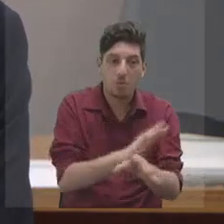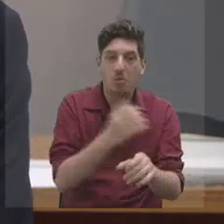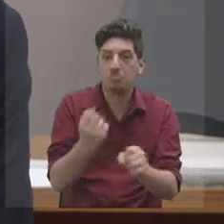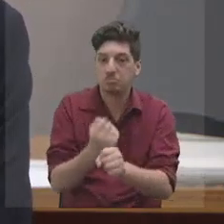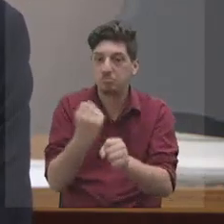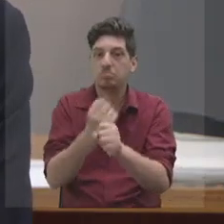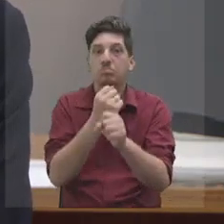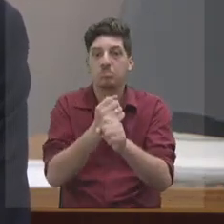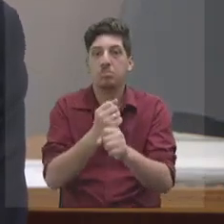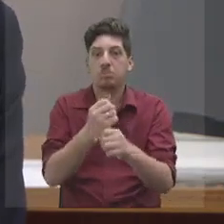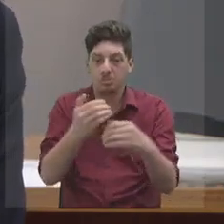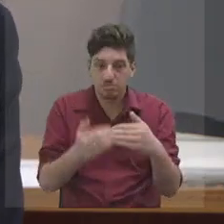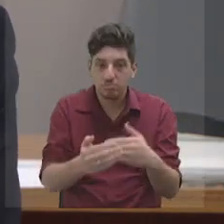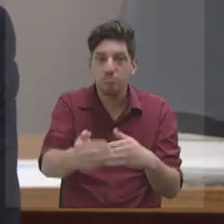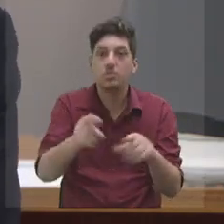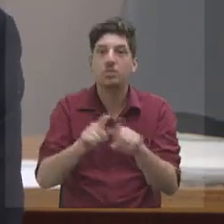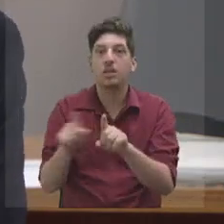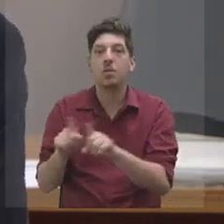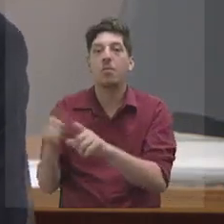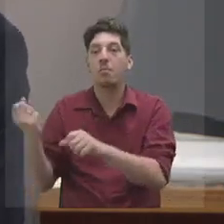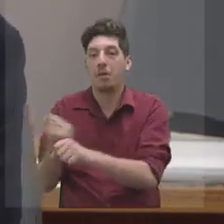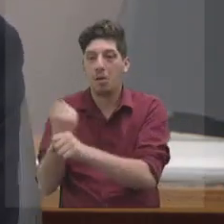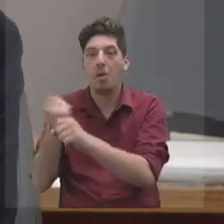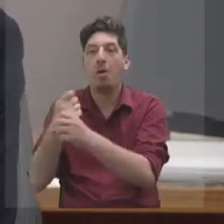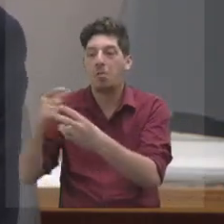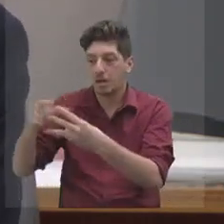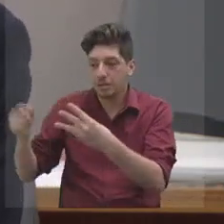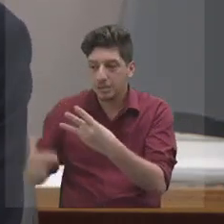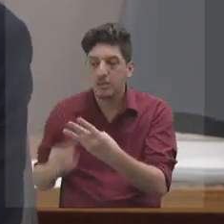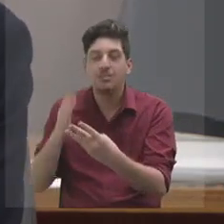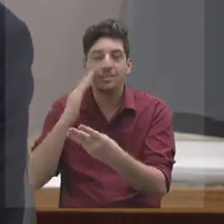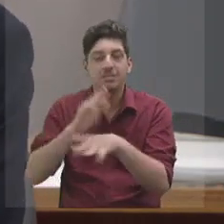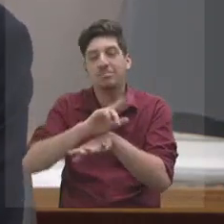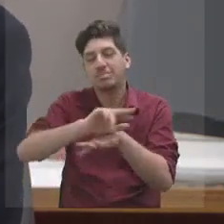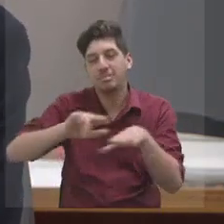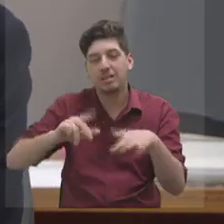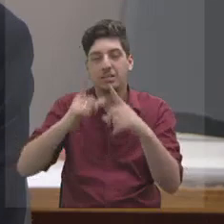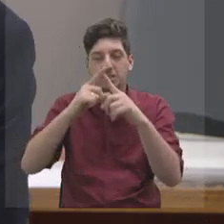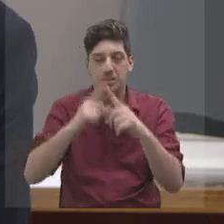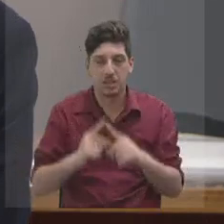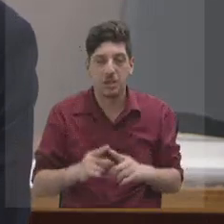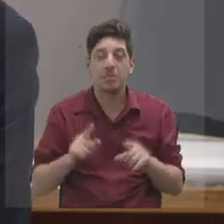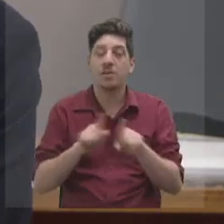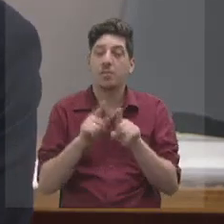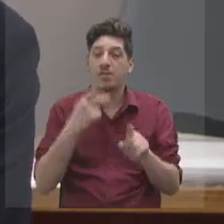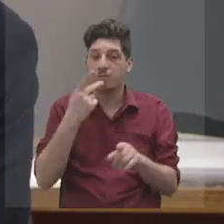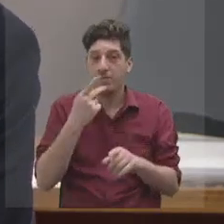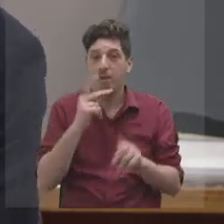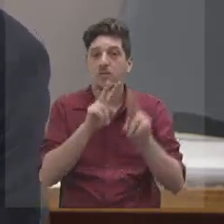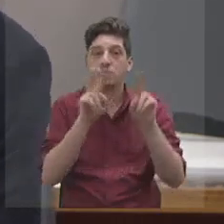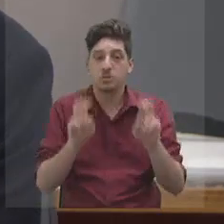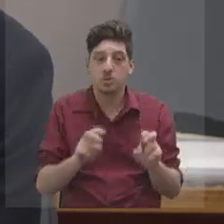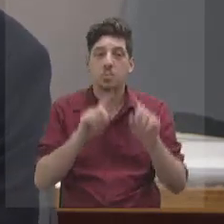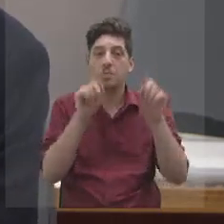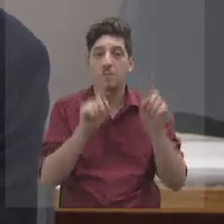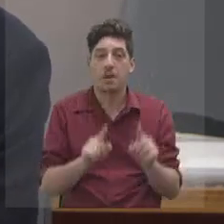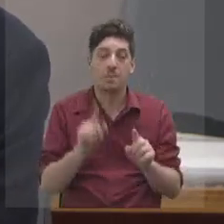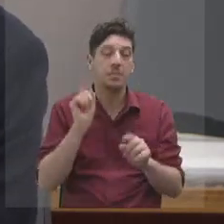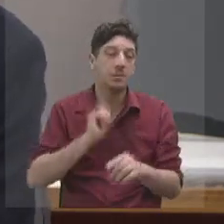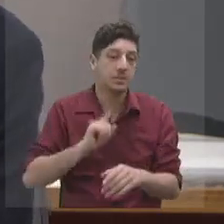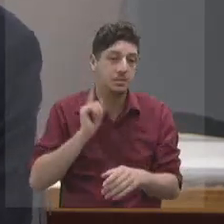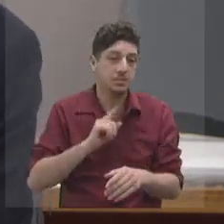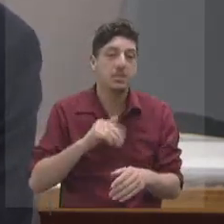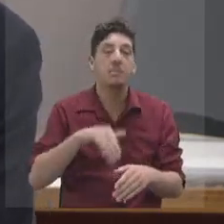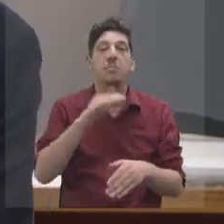dando ordem de início e essa Cadência né que a gente eu comentava quando fez a apresentação aqui de ver o mapa de Minas lá com mais de sem